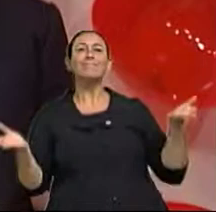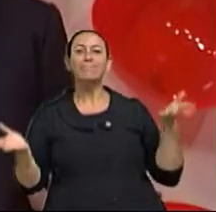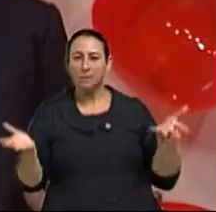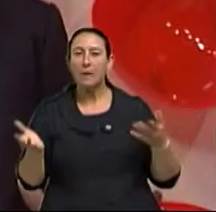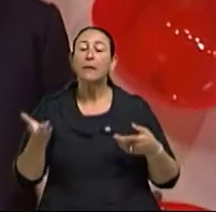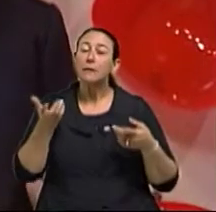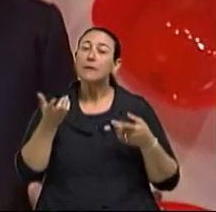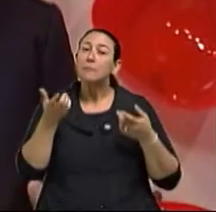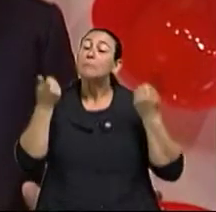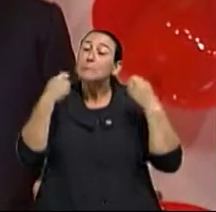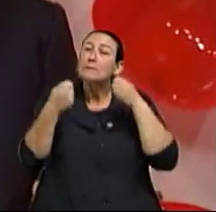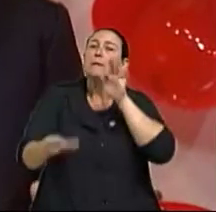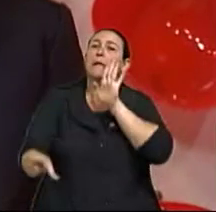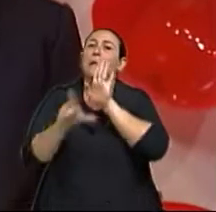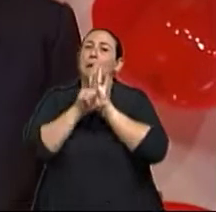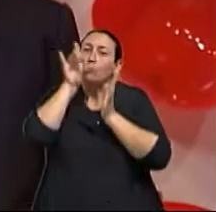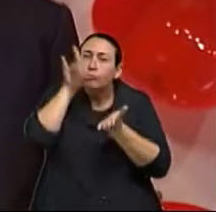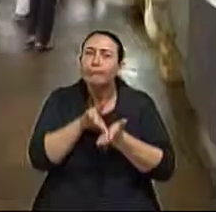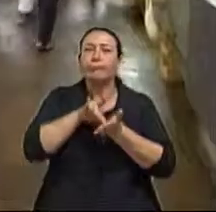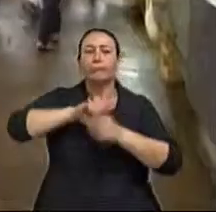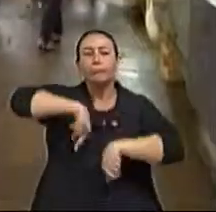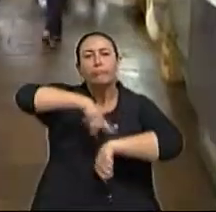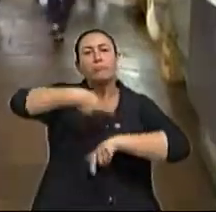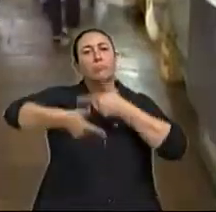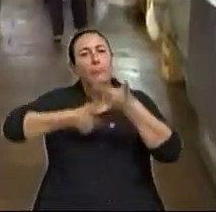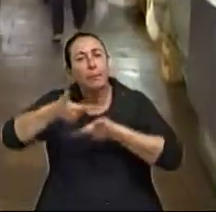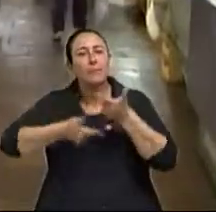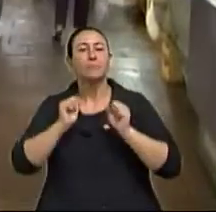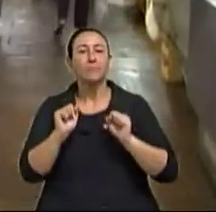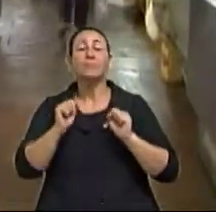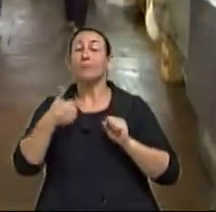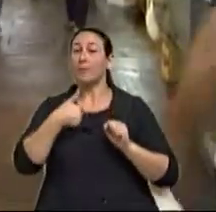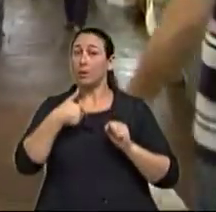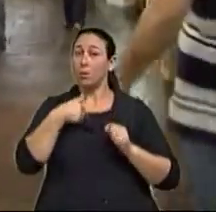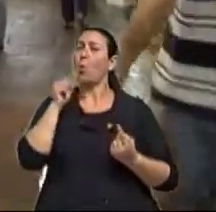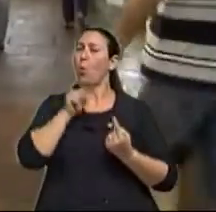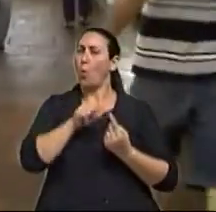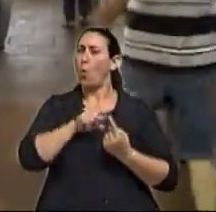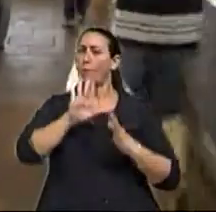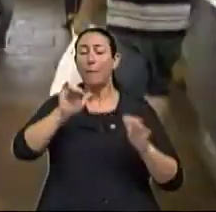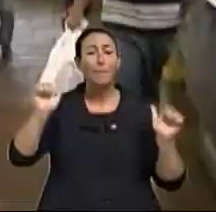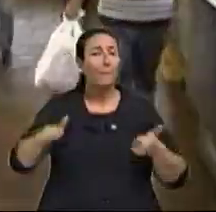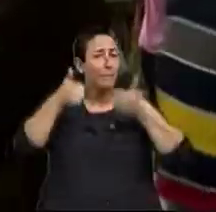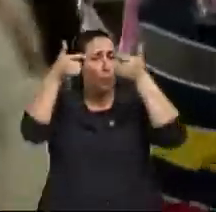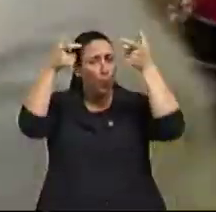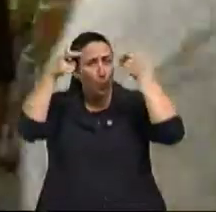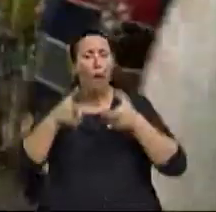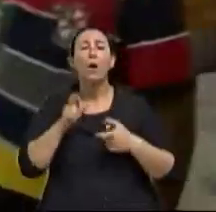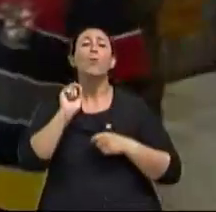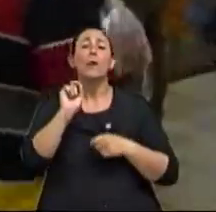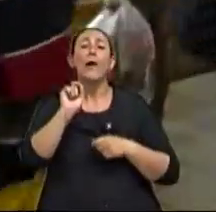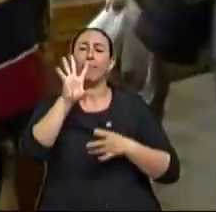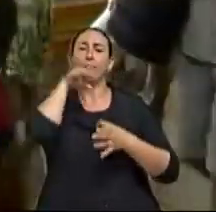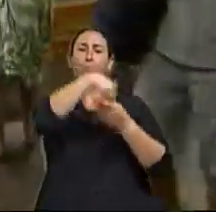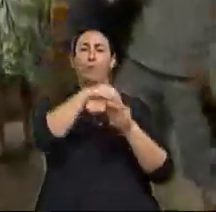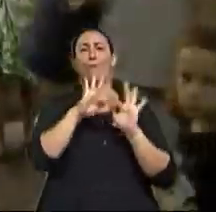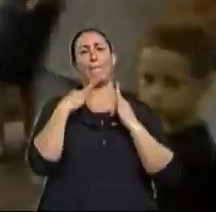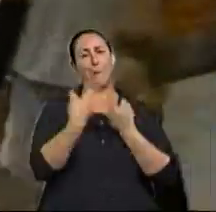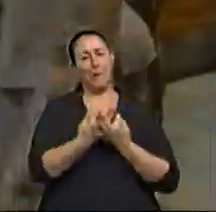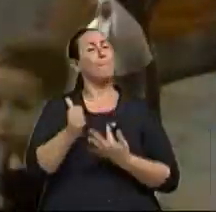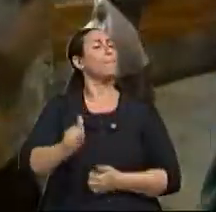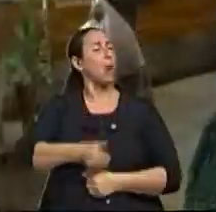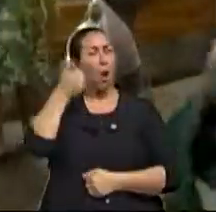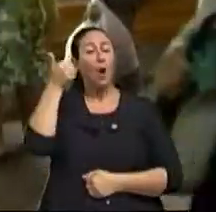que criar uma legislação para isso, né? Eu concordo que o melhor local para o idoso dependente ficar é no seio da família.